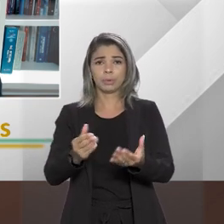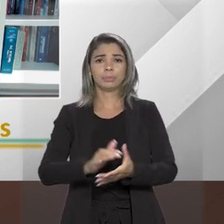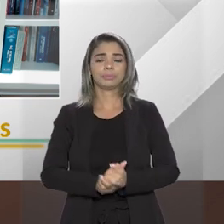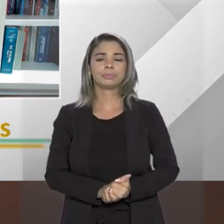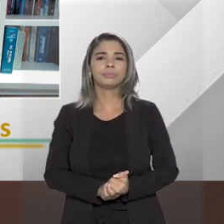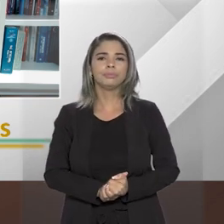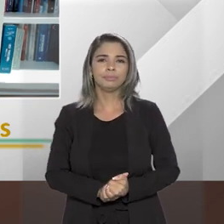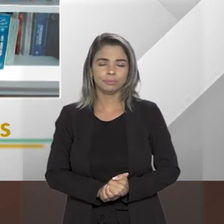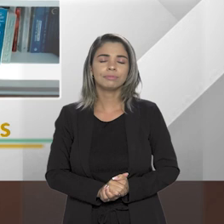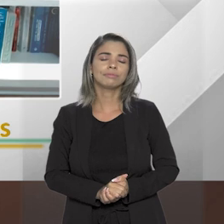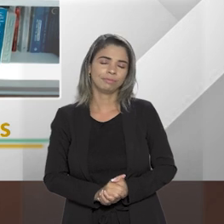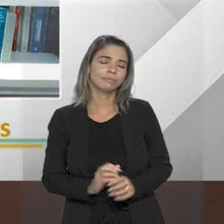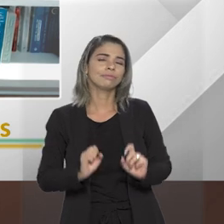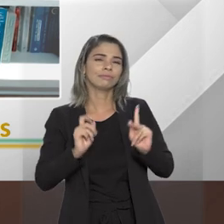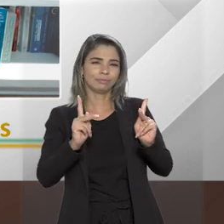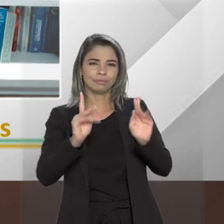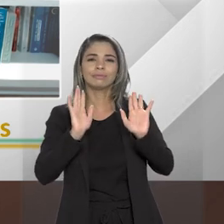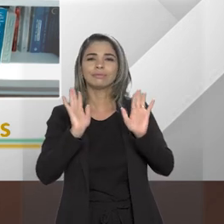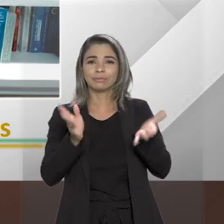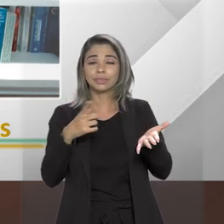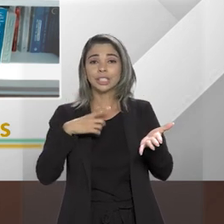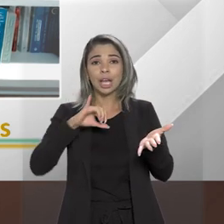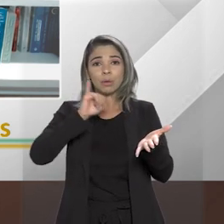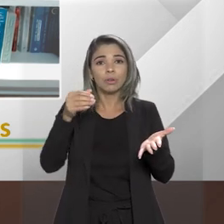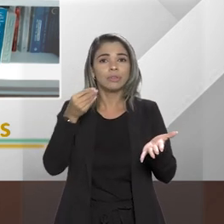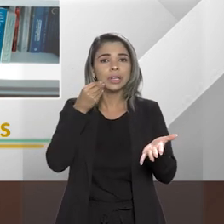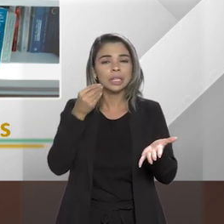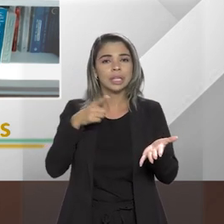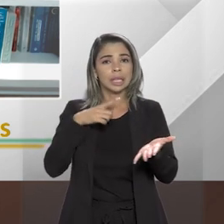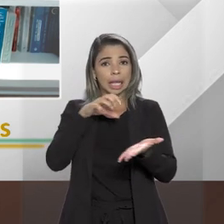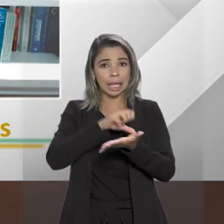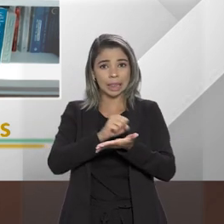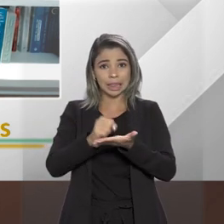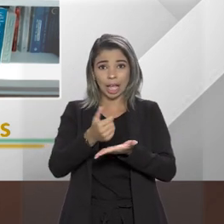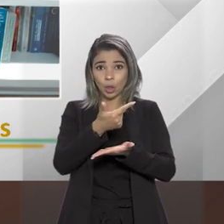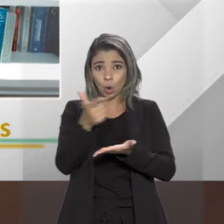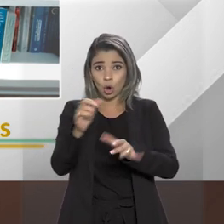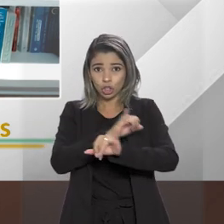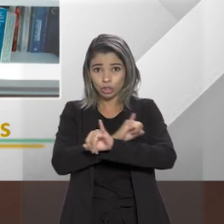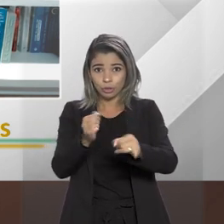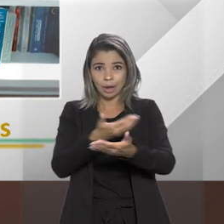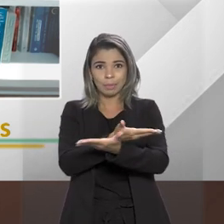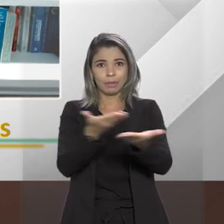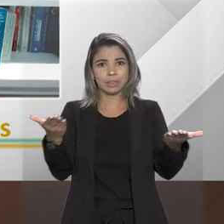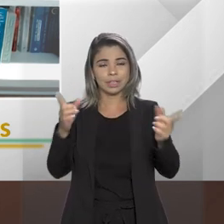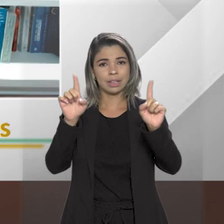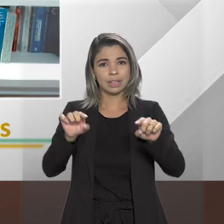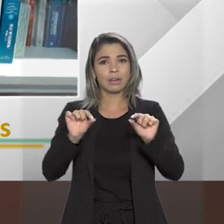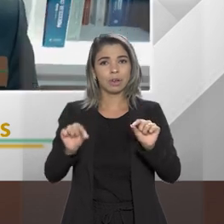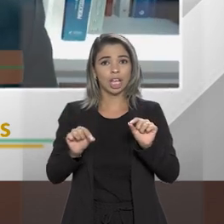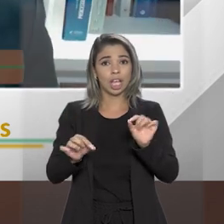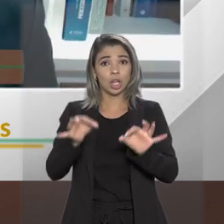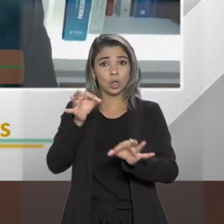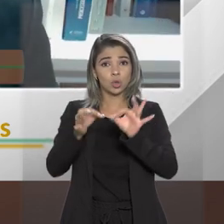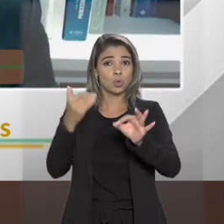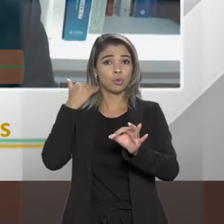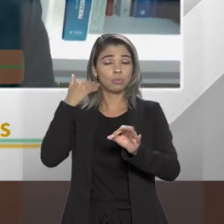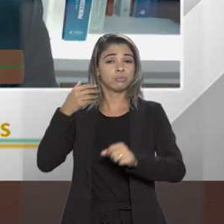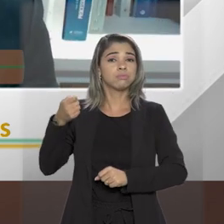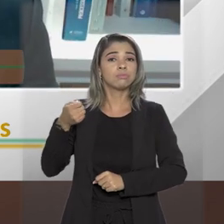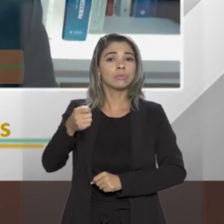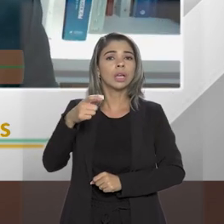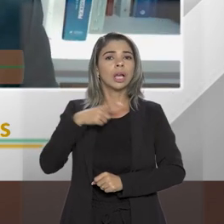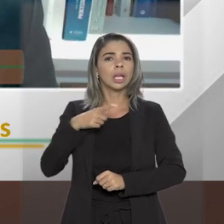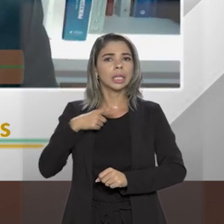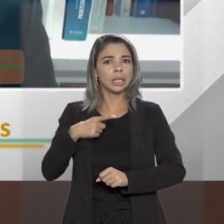Claro, Fátima. Só aproveitando para dar mais um dado para o nosso público, esse julgamento ao qual o Fred fez